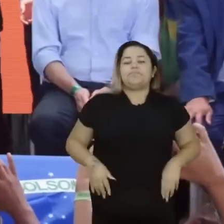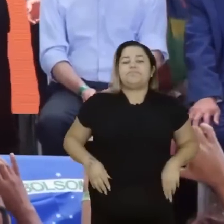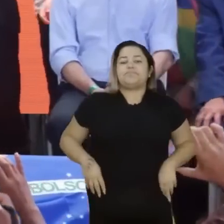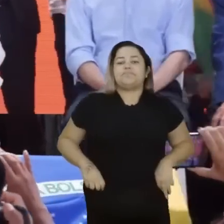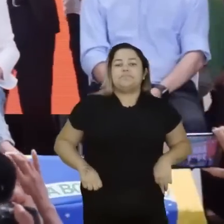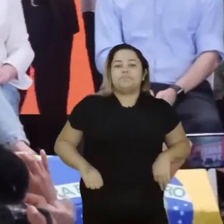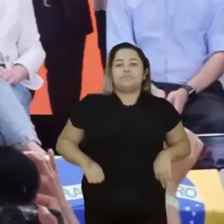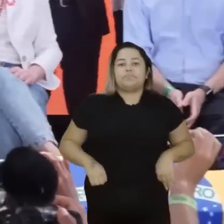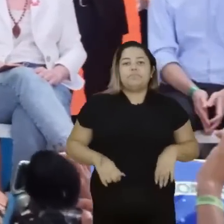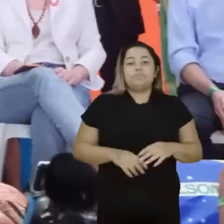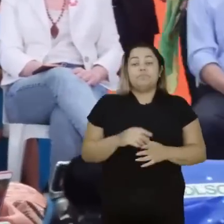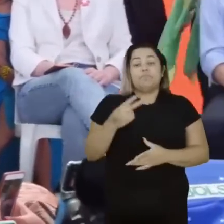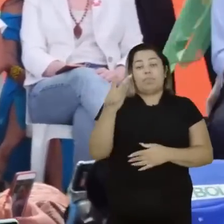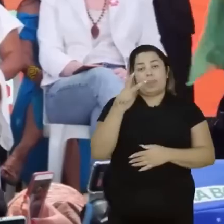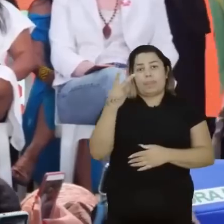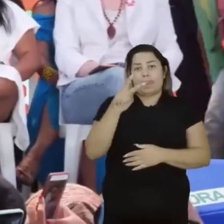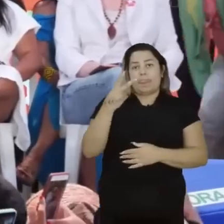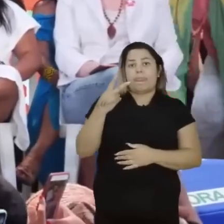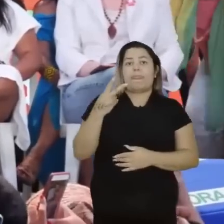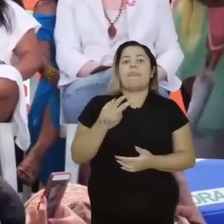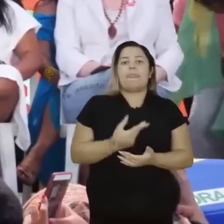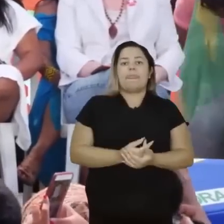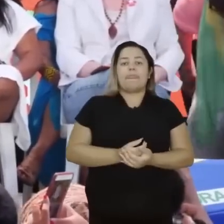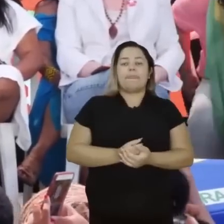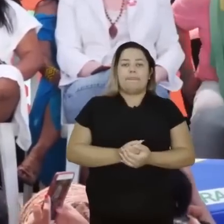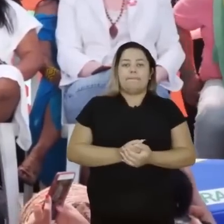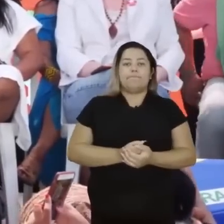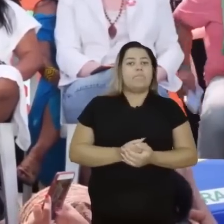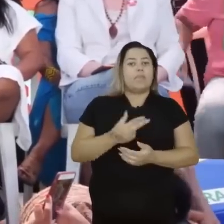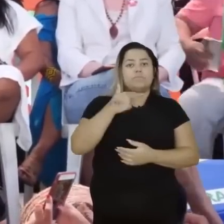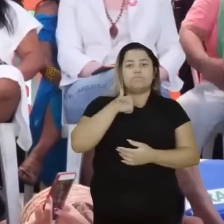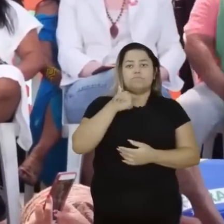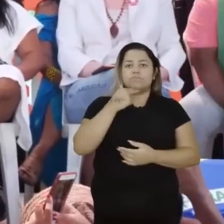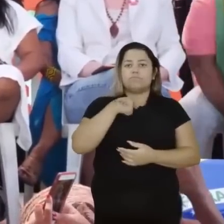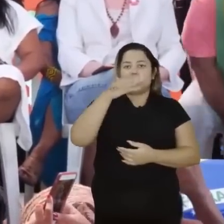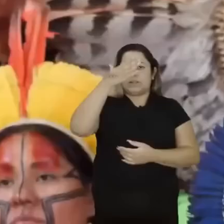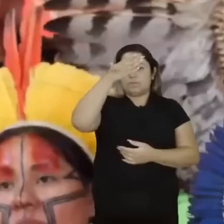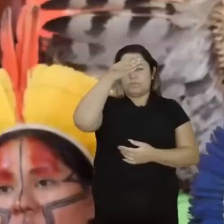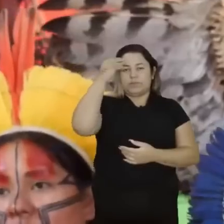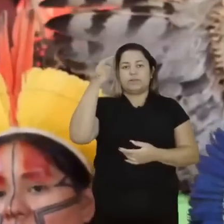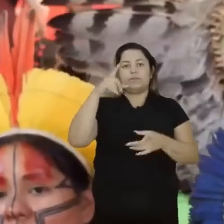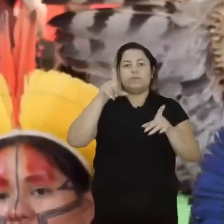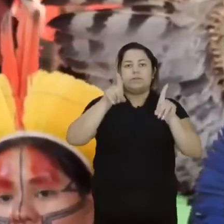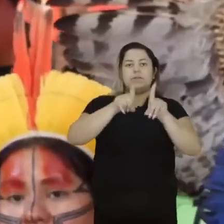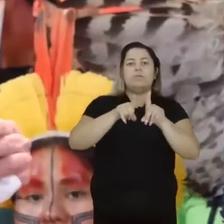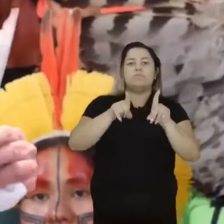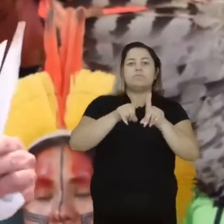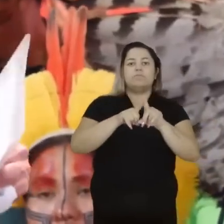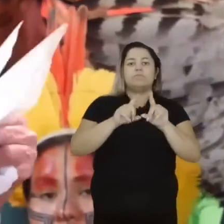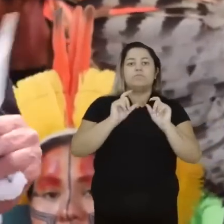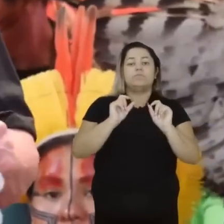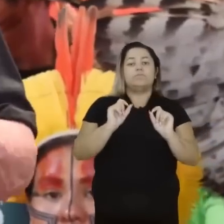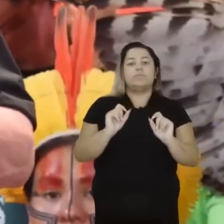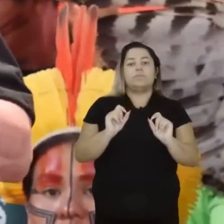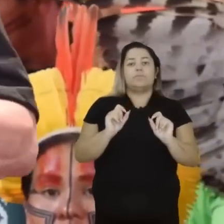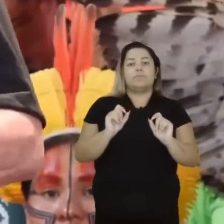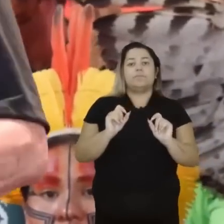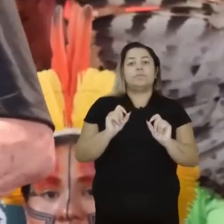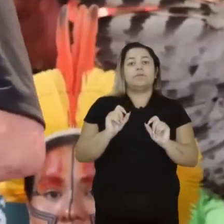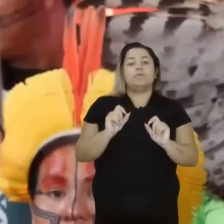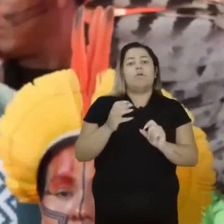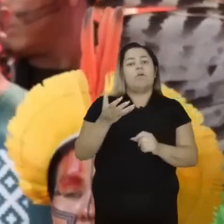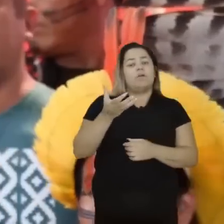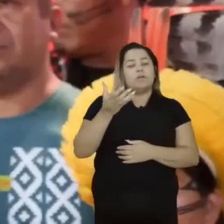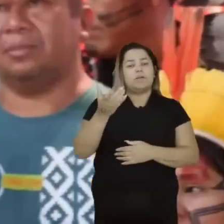A segunda coisa é que a gente não pode esquecer não apenas aquilo que a gente